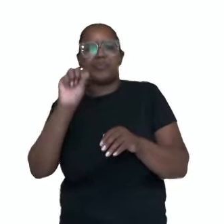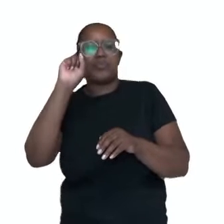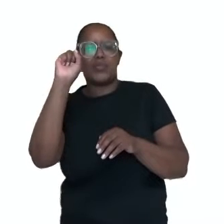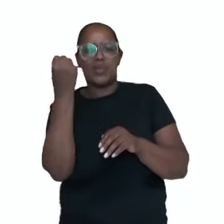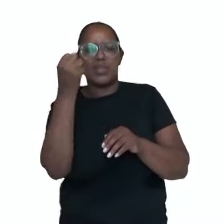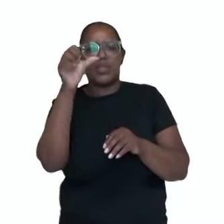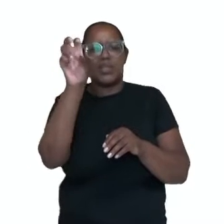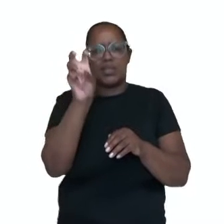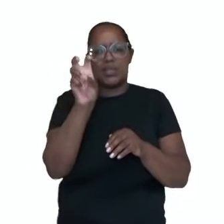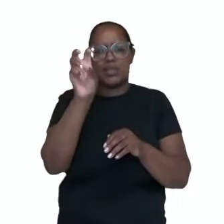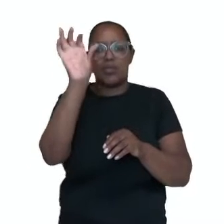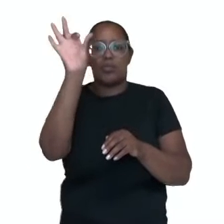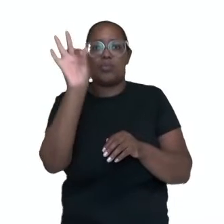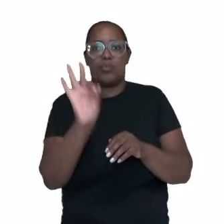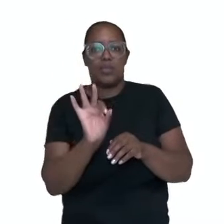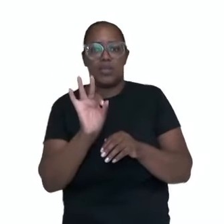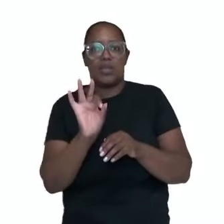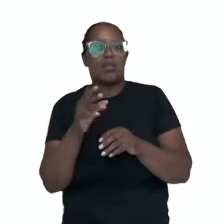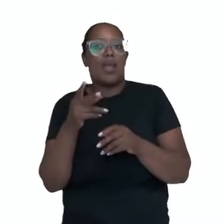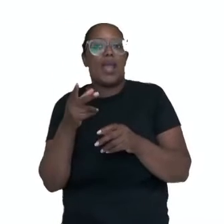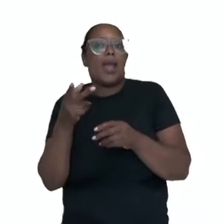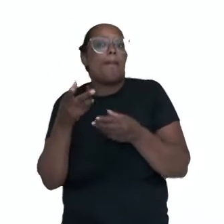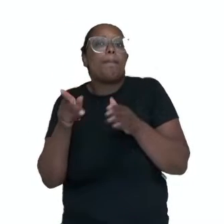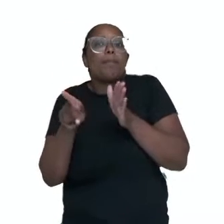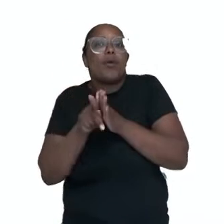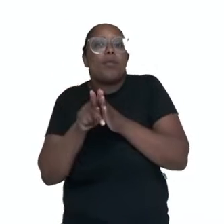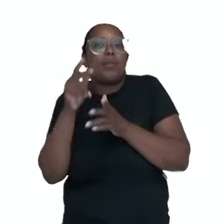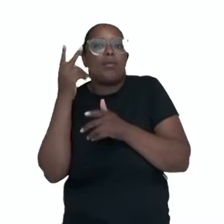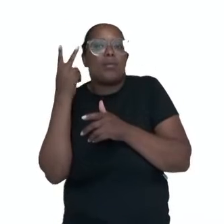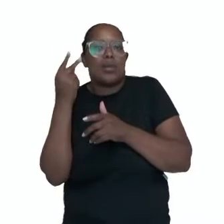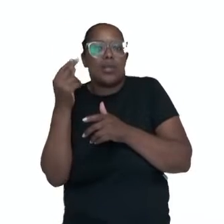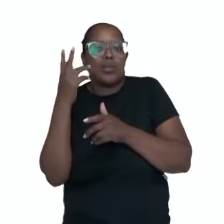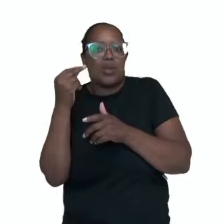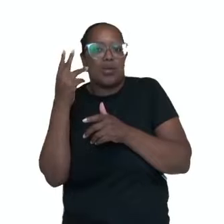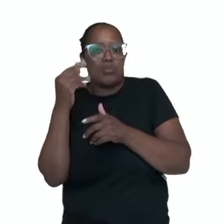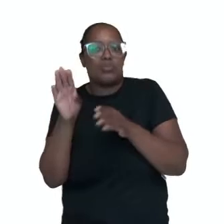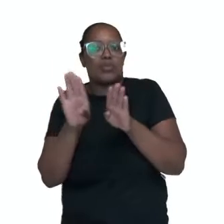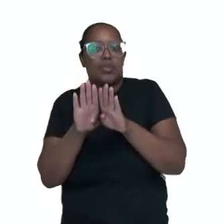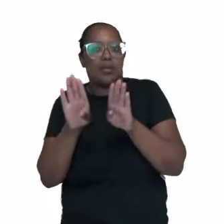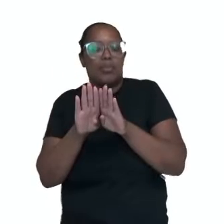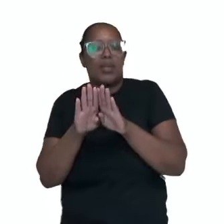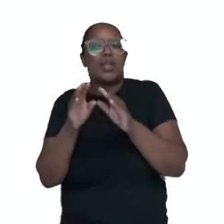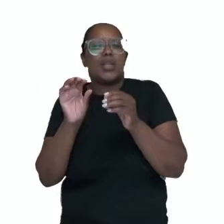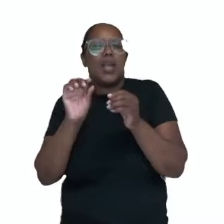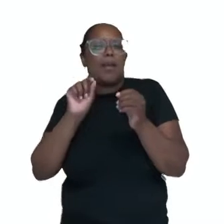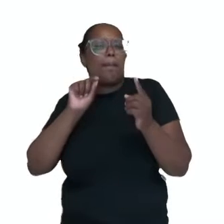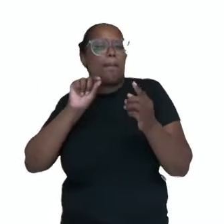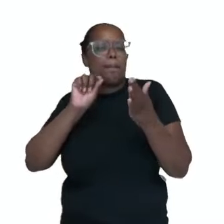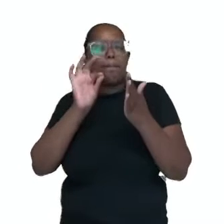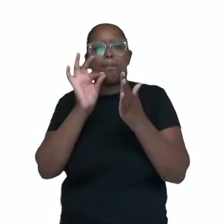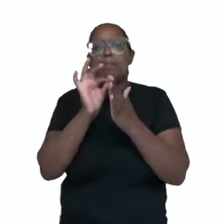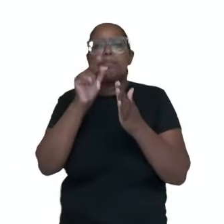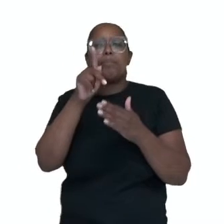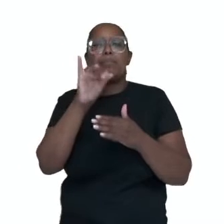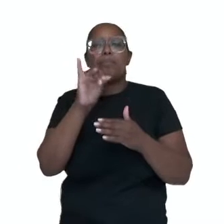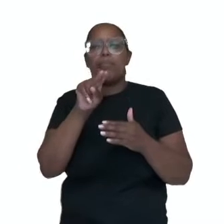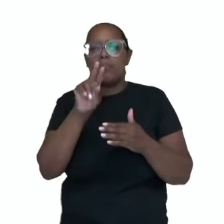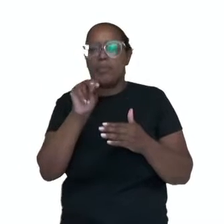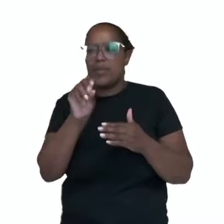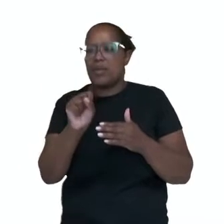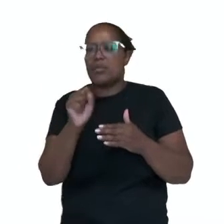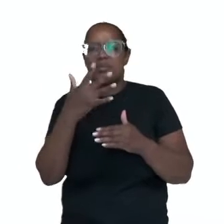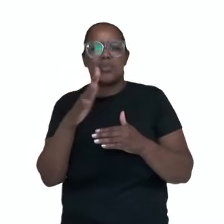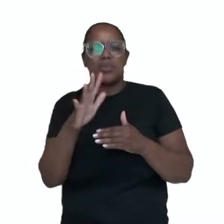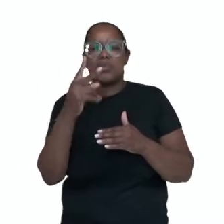85% dela deve ser de madeira natural, coberta com uma borracha com pinos para fora com espessura máxima